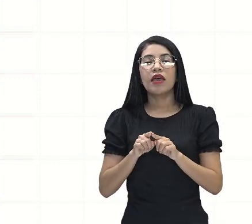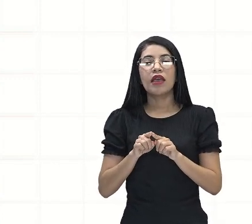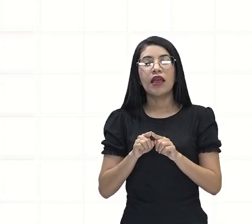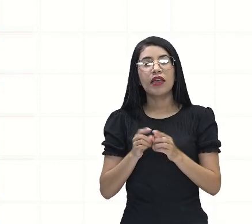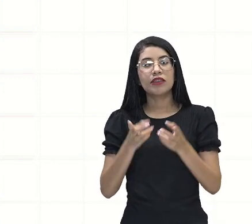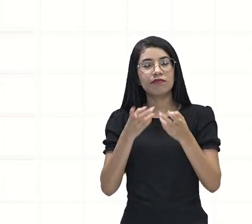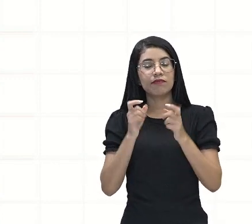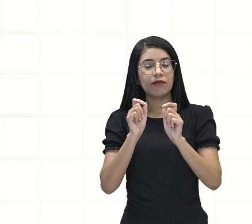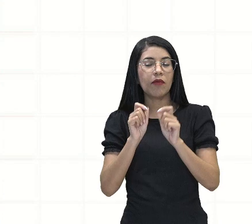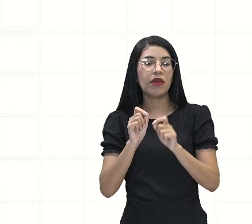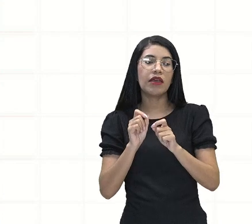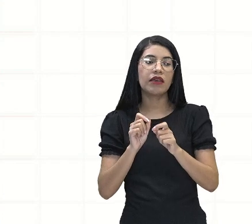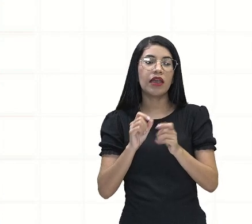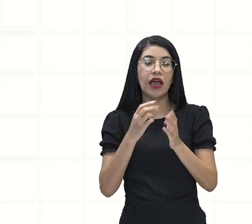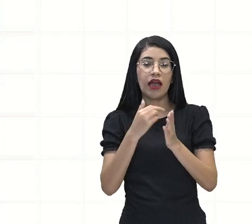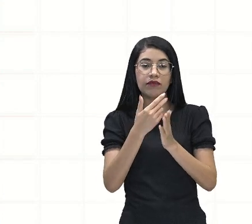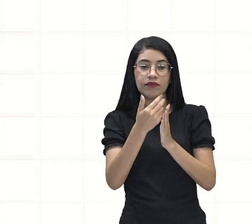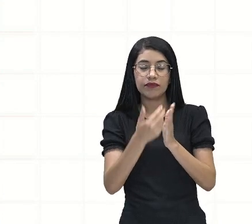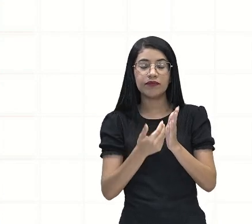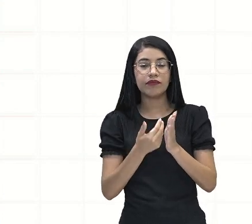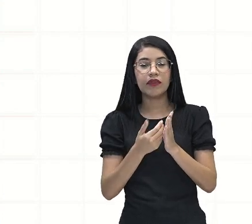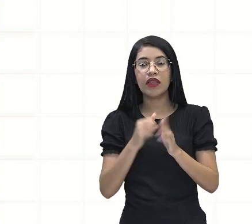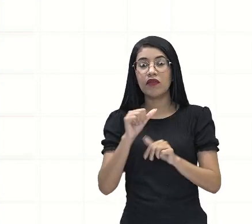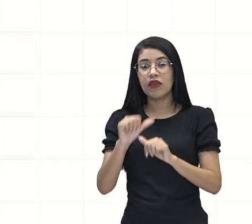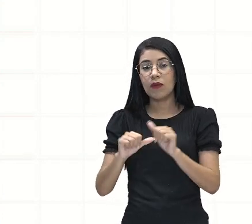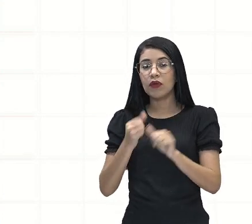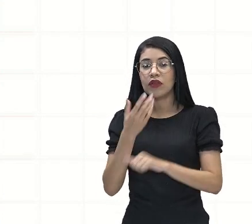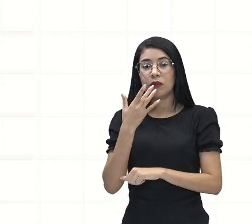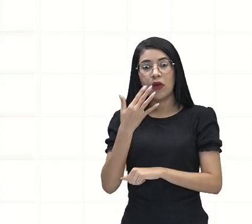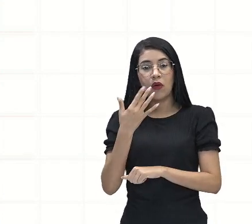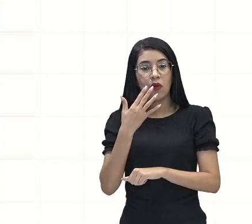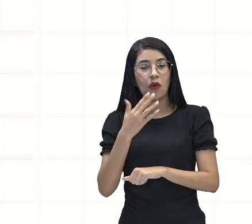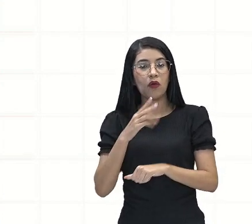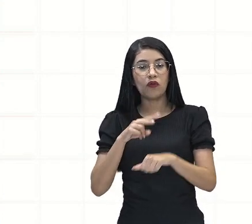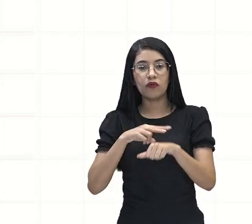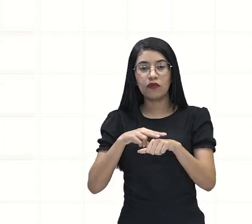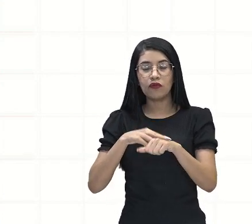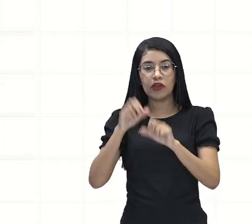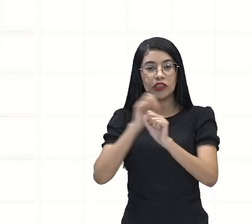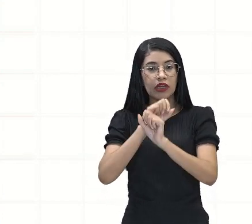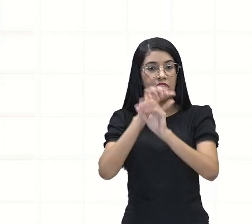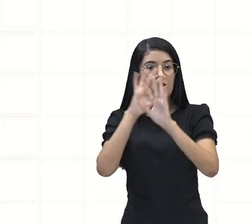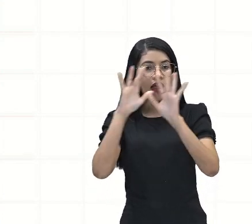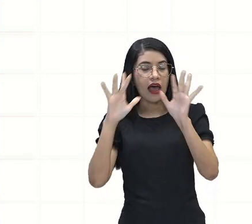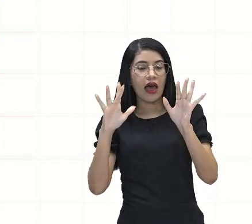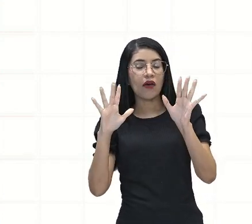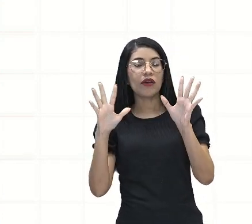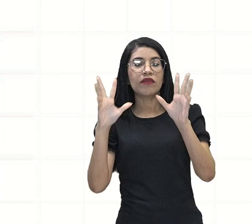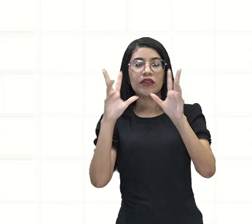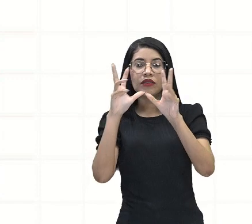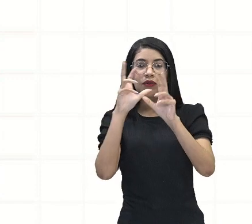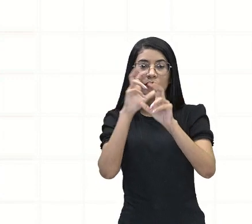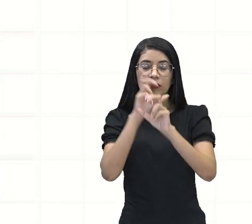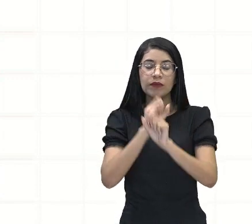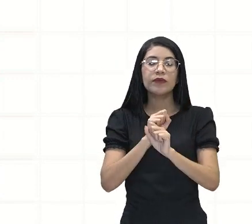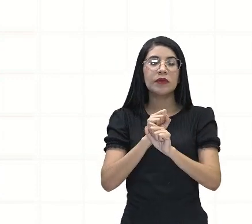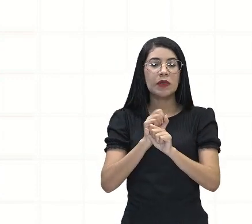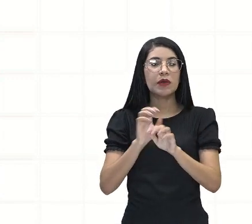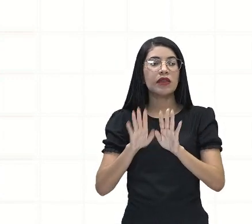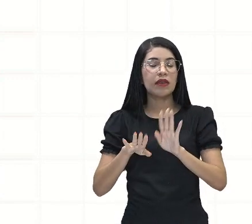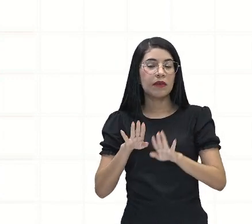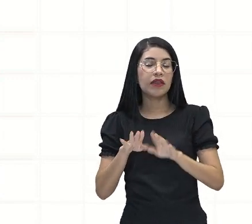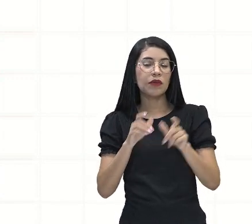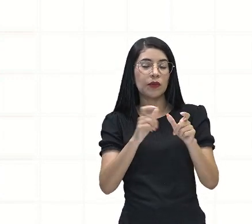vocês observem que eles vão mudando a a tonalidade aí de um verde mais claro para um verde mais escuro indicando